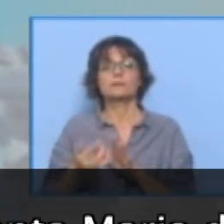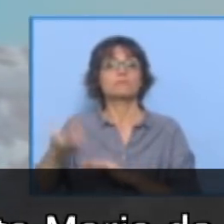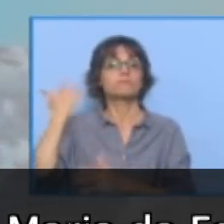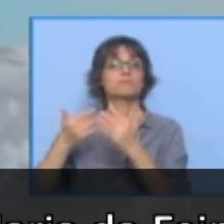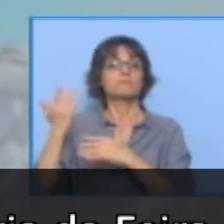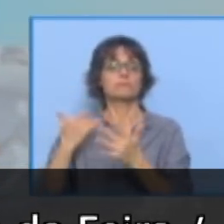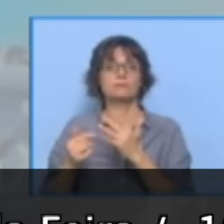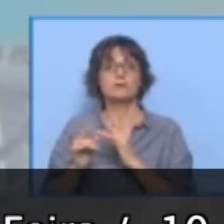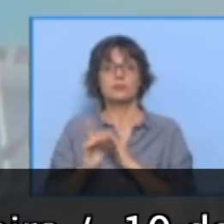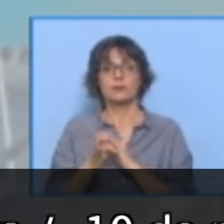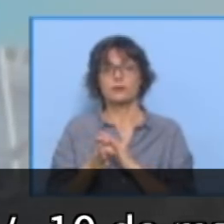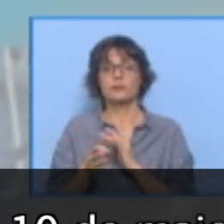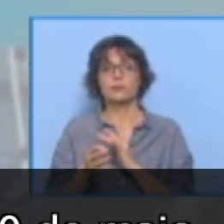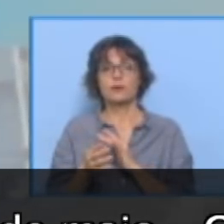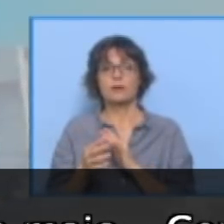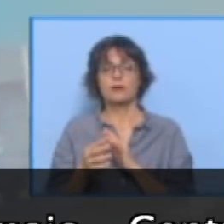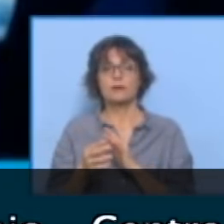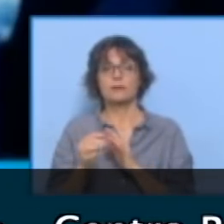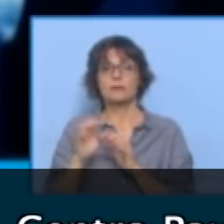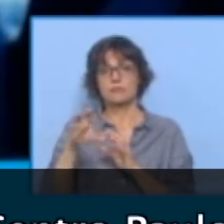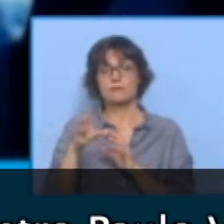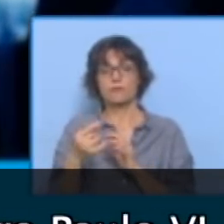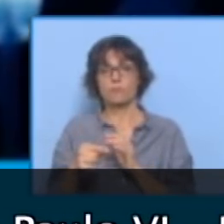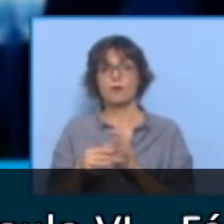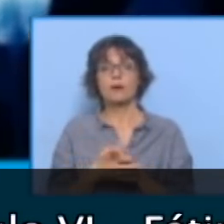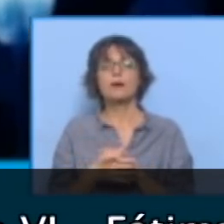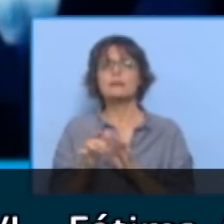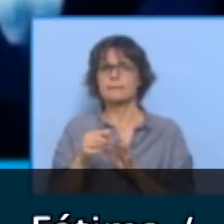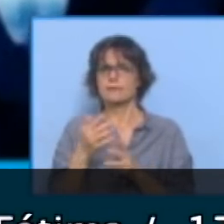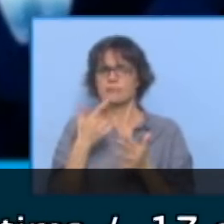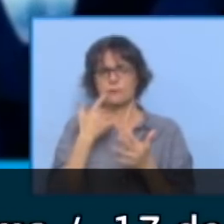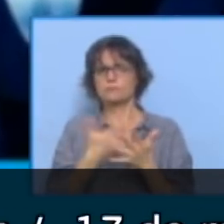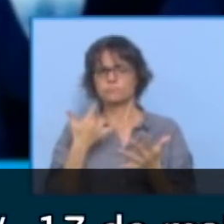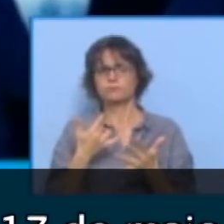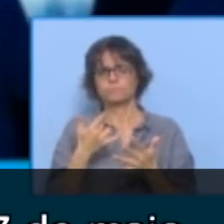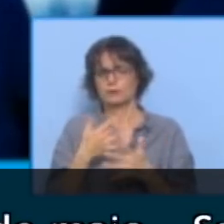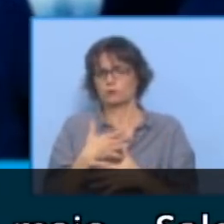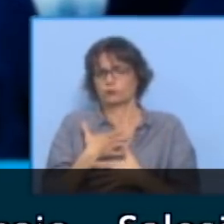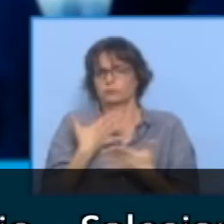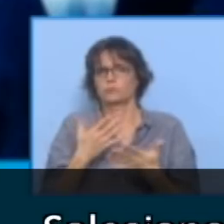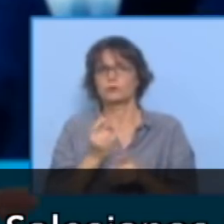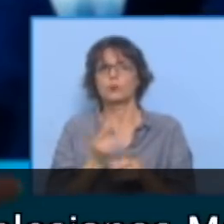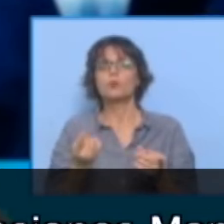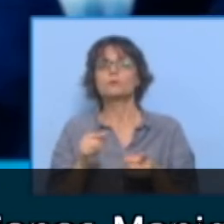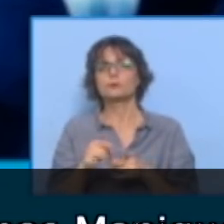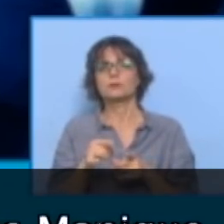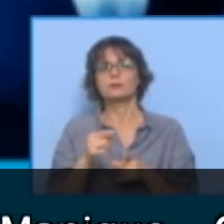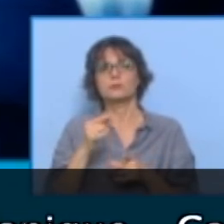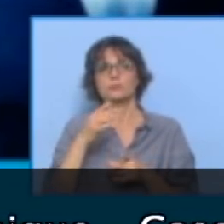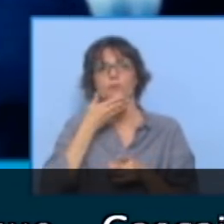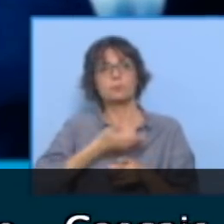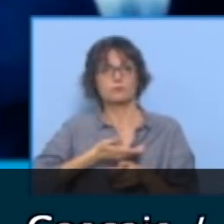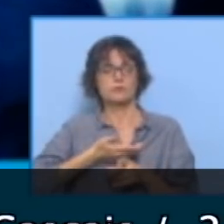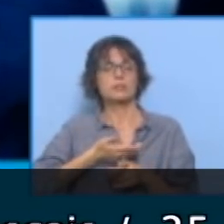Sim, exatamente. Eu acho que para os jovens tem um impacto enorme porque fazem mesmo esta experiência na música, que é uma coisa que em geral